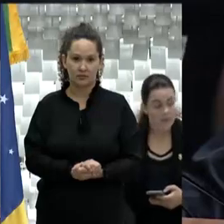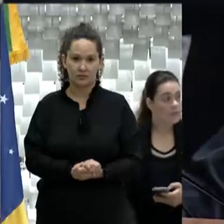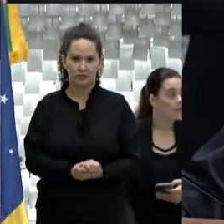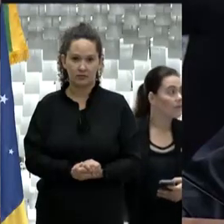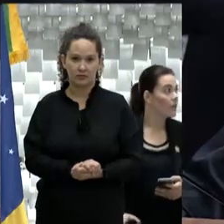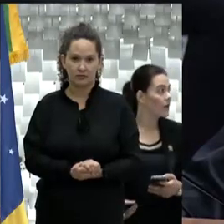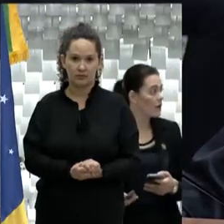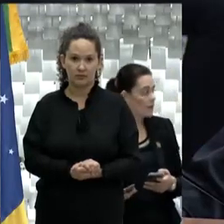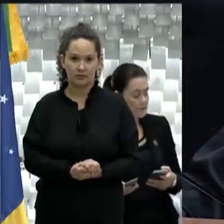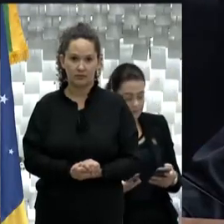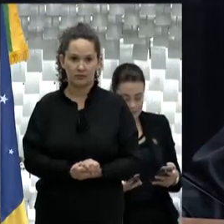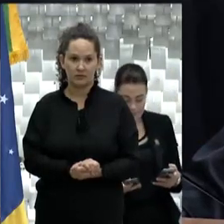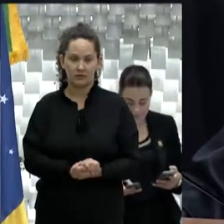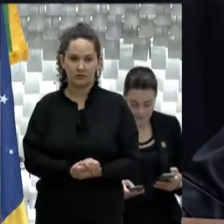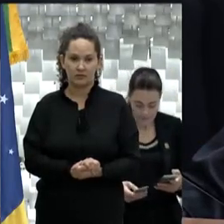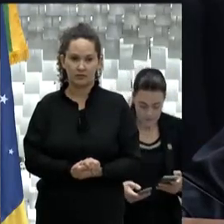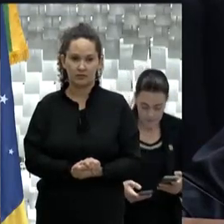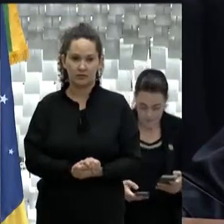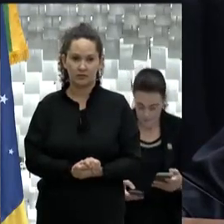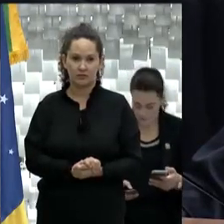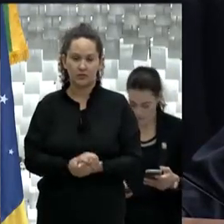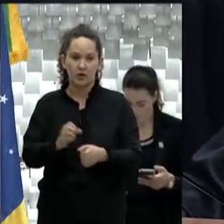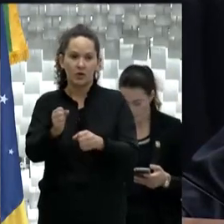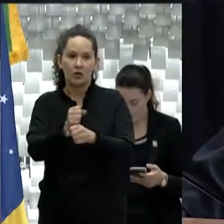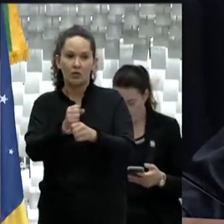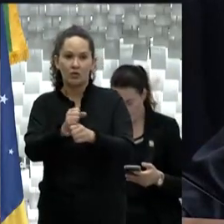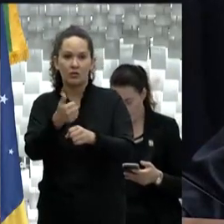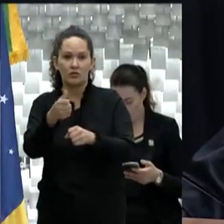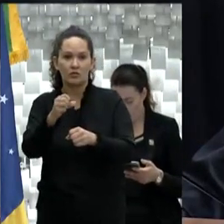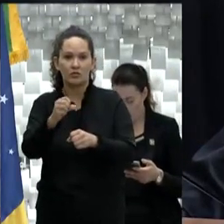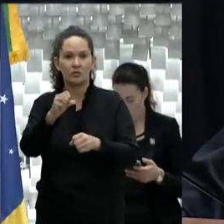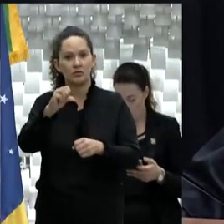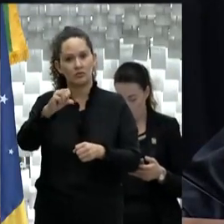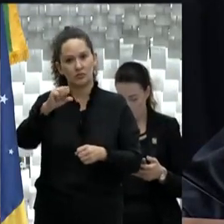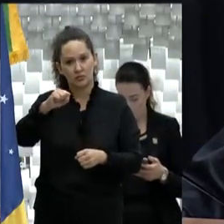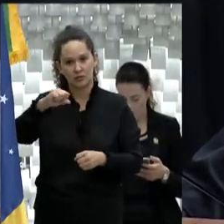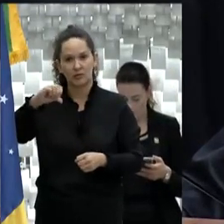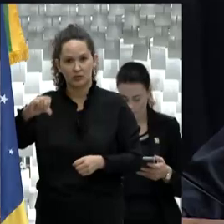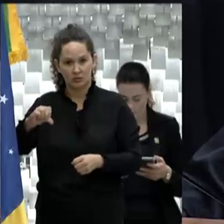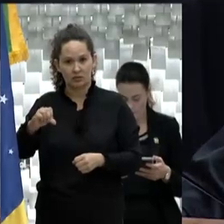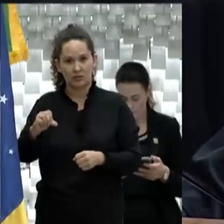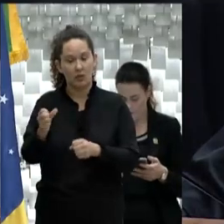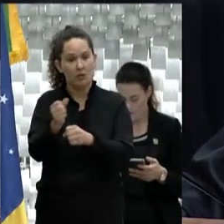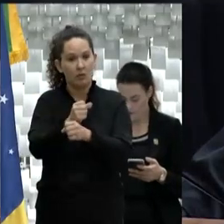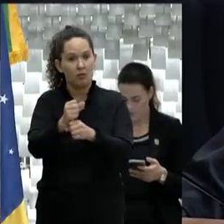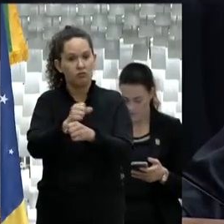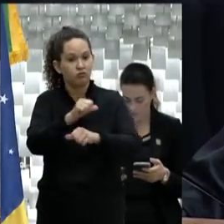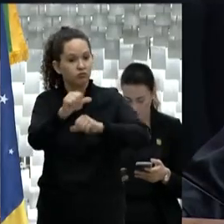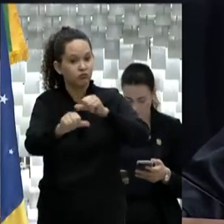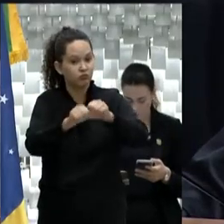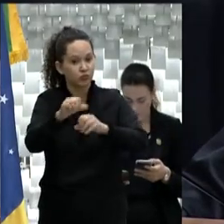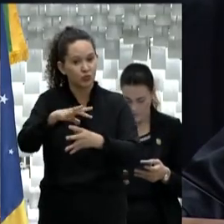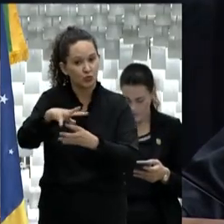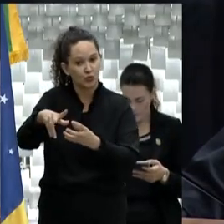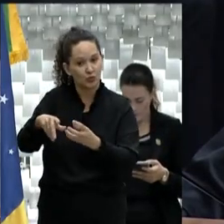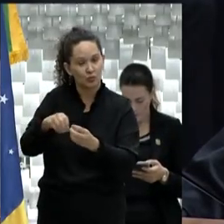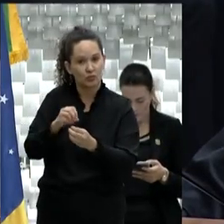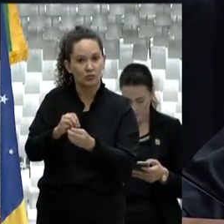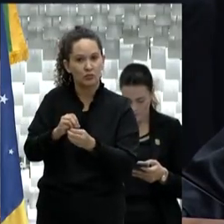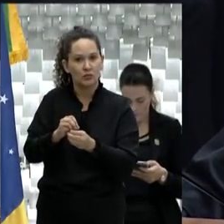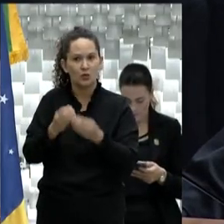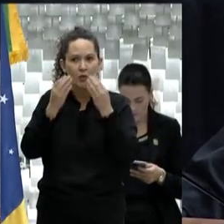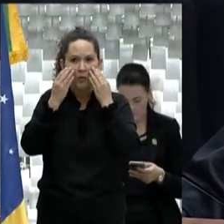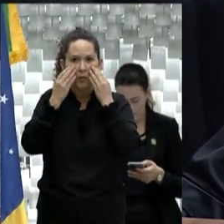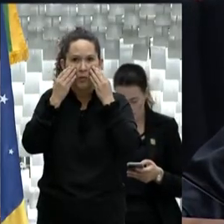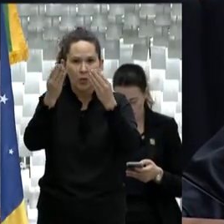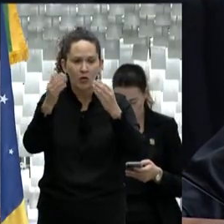Michael Mayer, no ano de 1989, o ano que mudou o mundo, revela